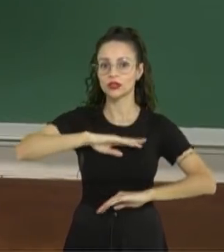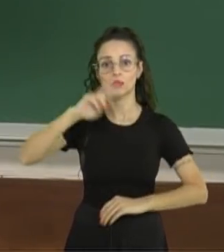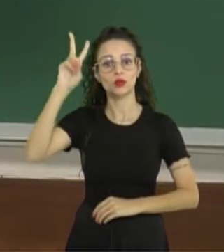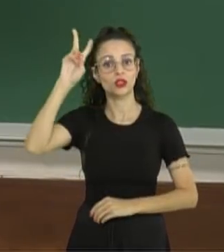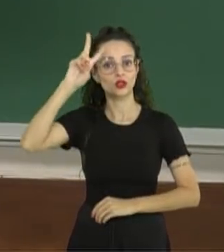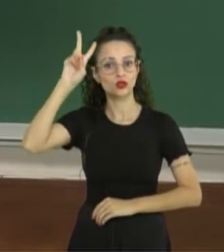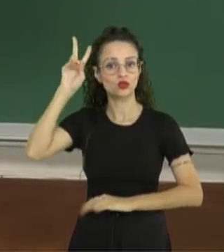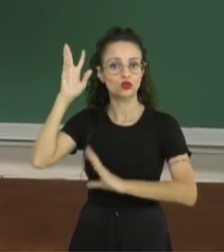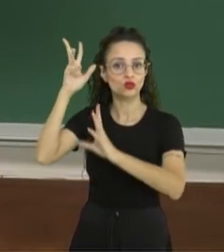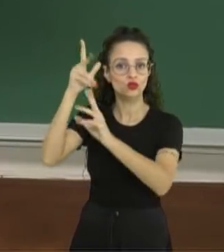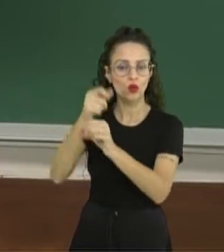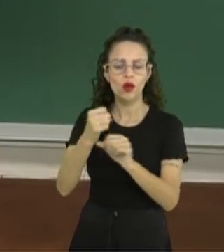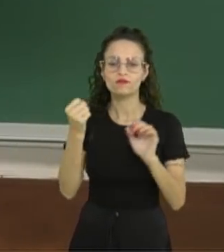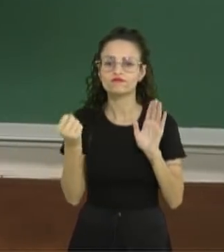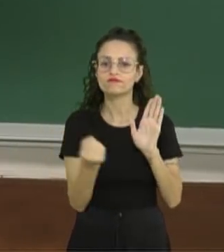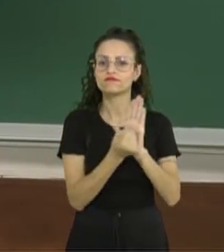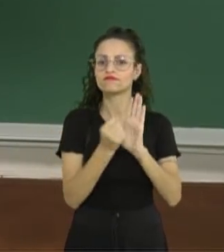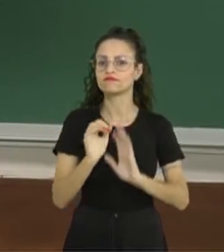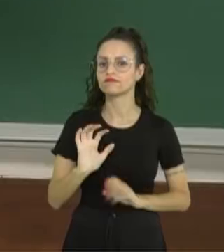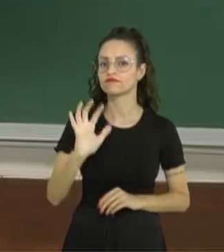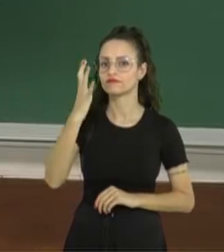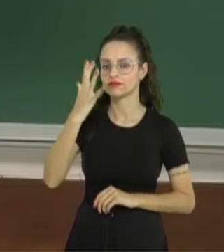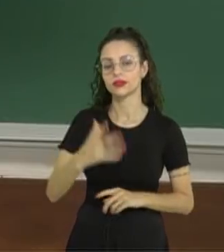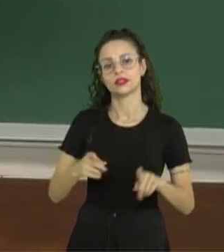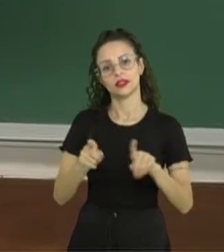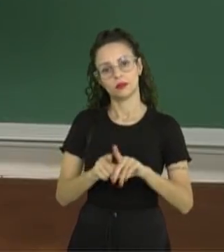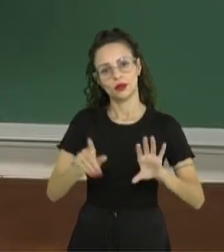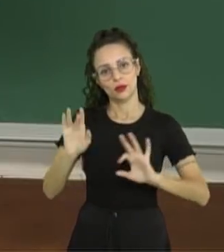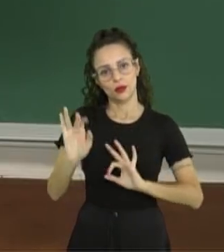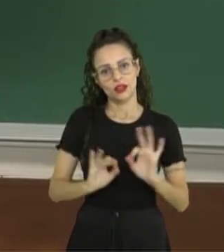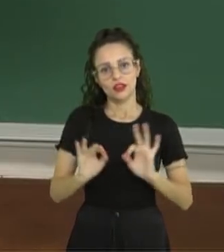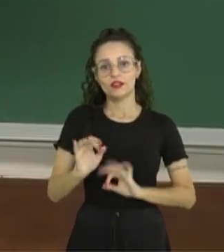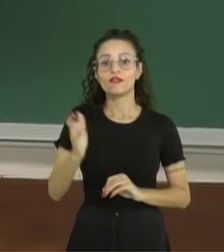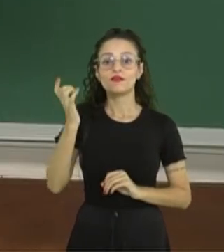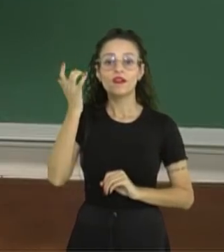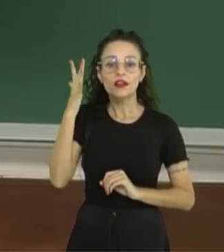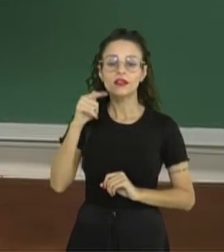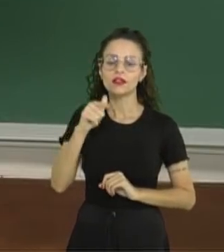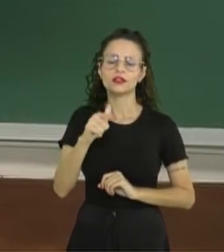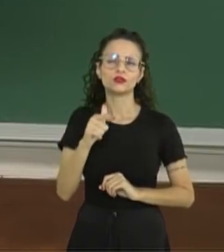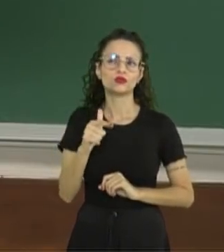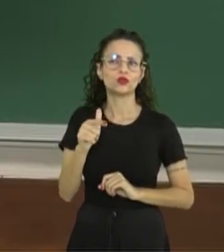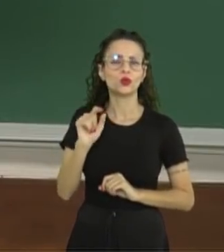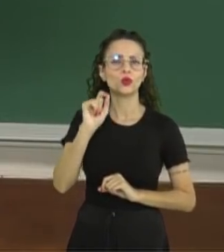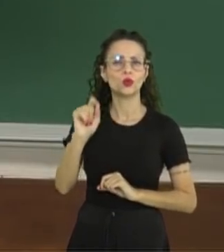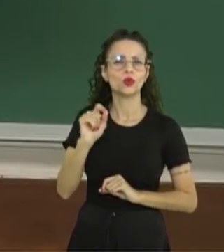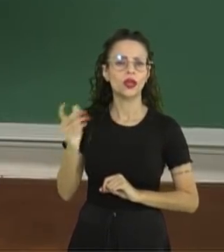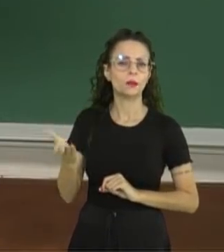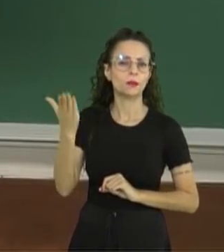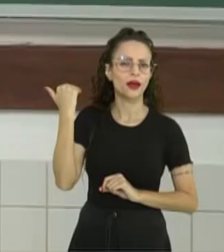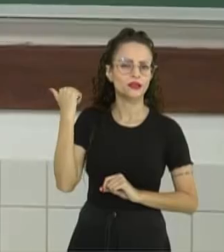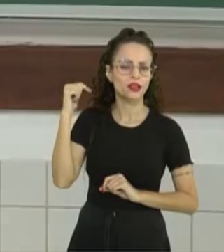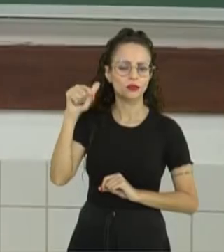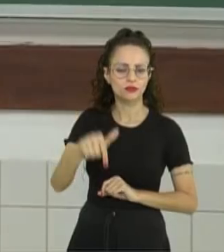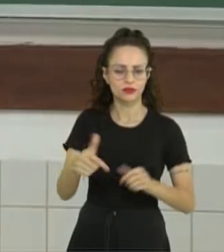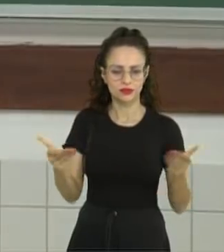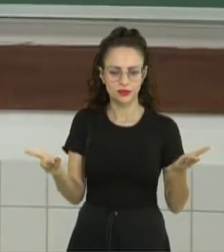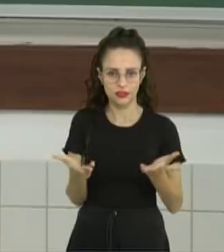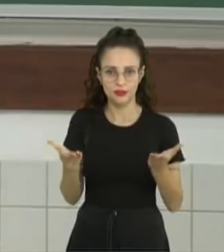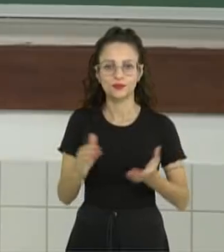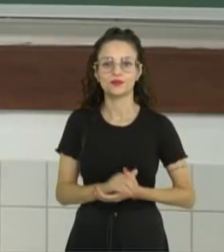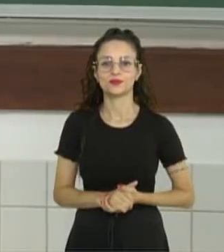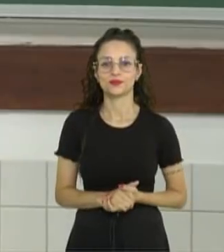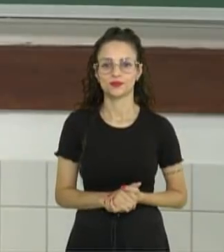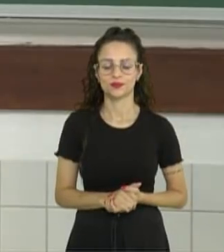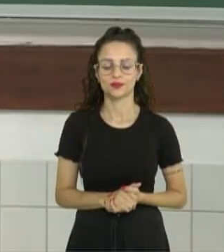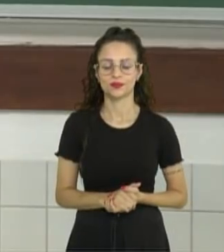acontecimentos históricos, e se organizam até para facilitar essa noção de tempo com o passado. Como eu